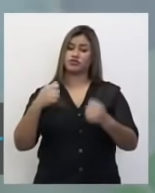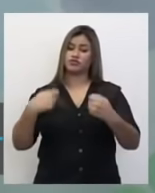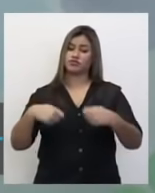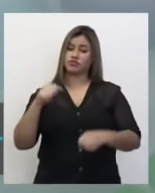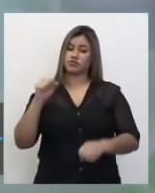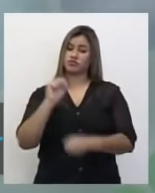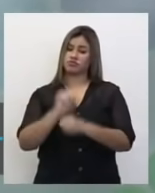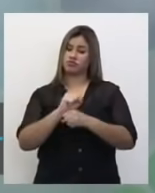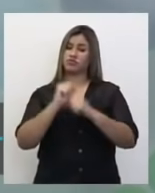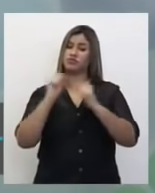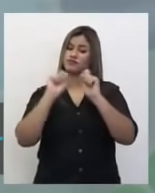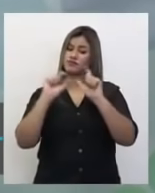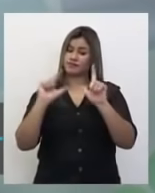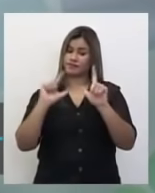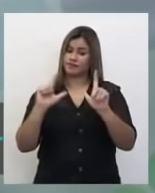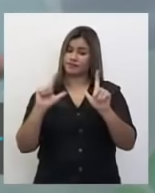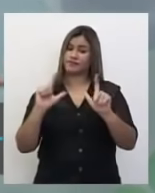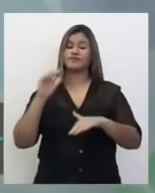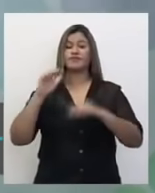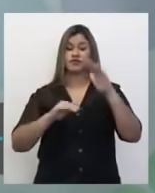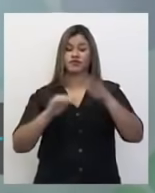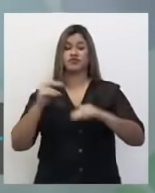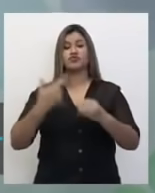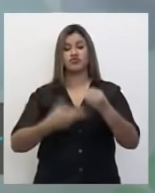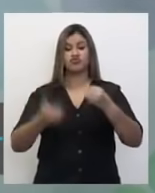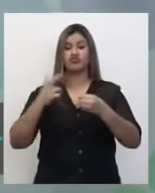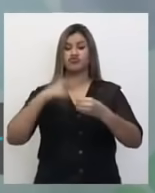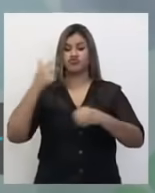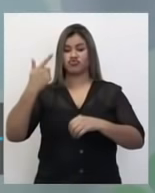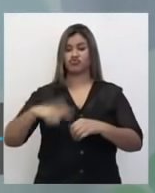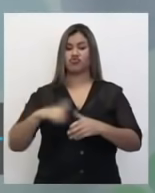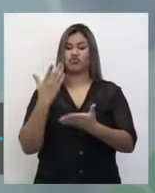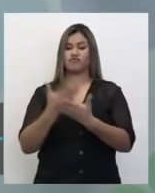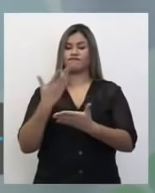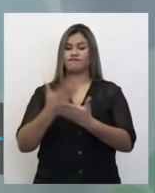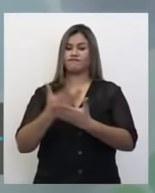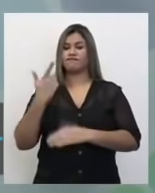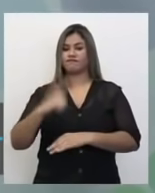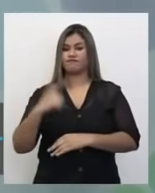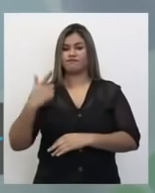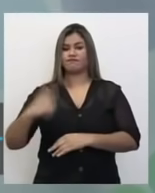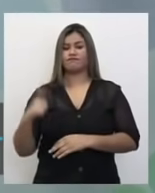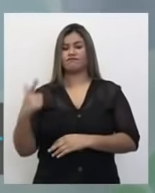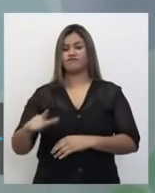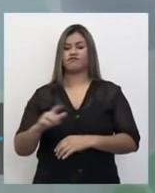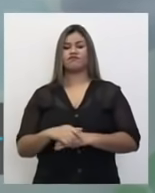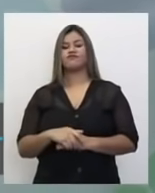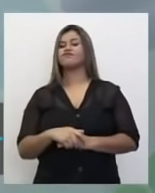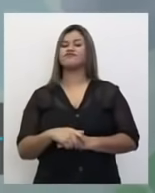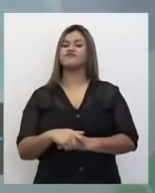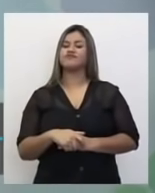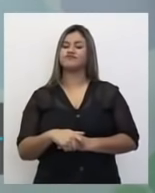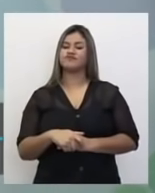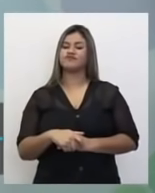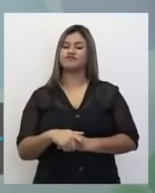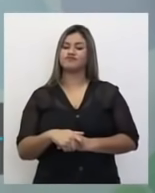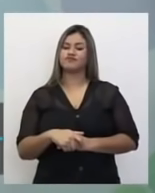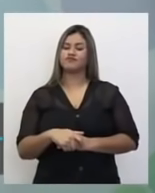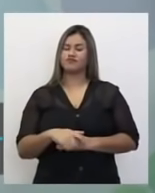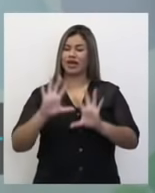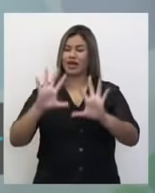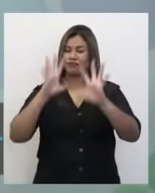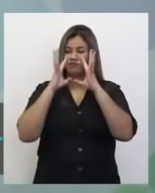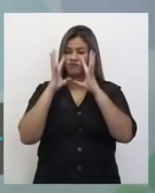prestar atenção e às vezes até retomar, assistir mais de uma vez, tá bom? Mas assim, vem aqui com a